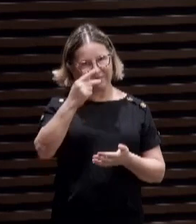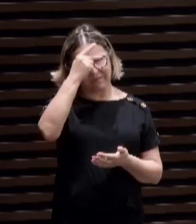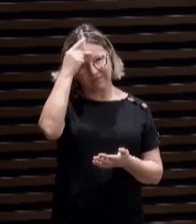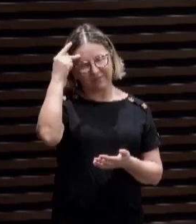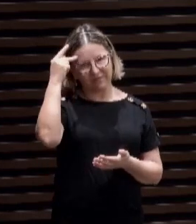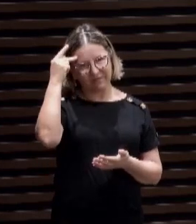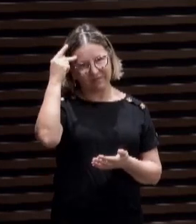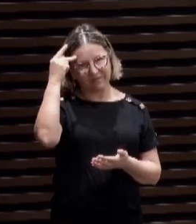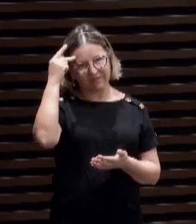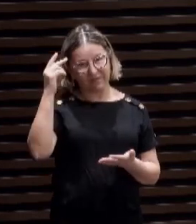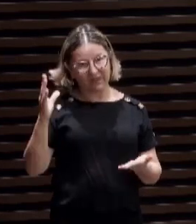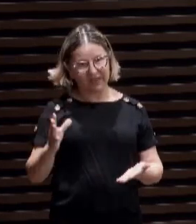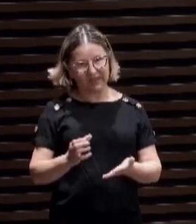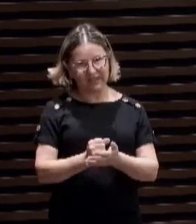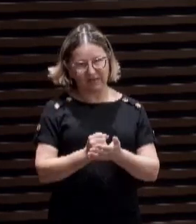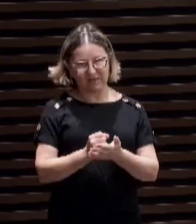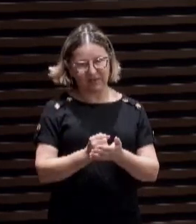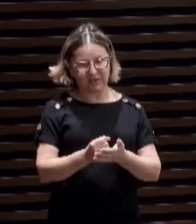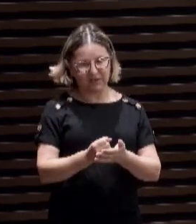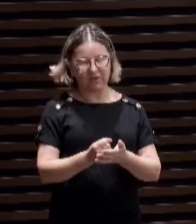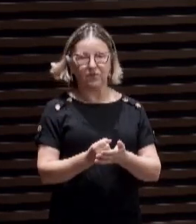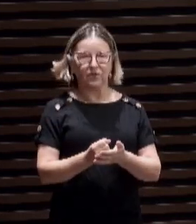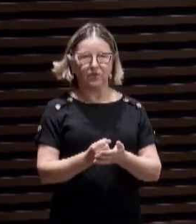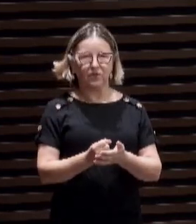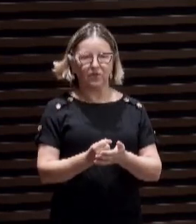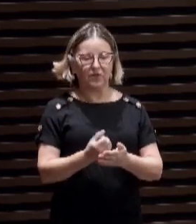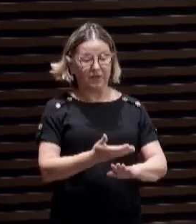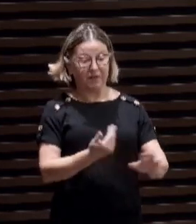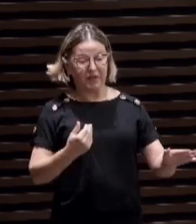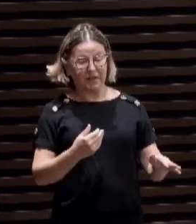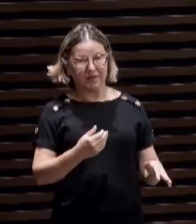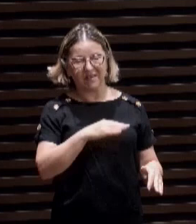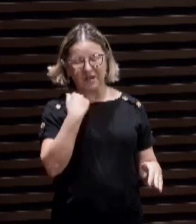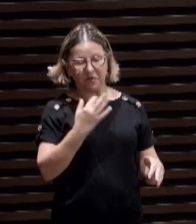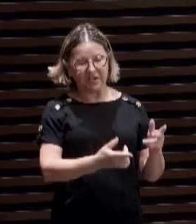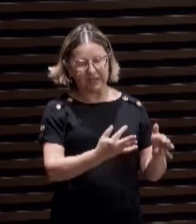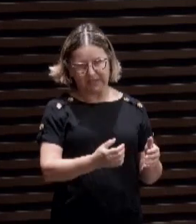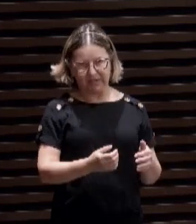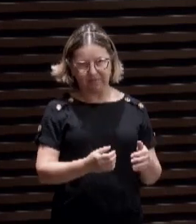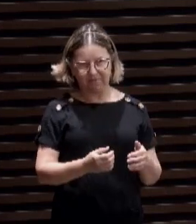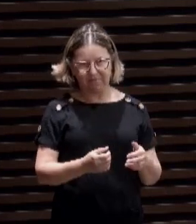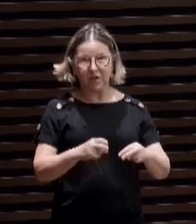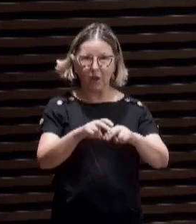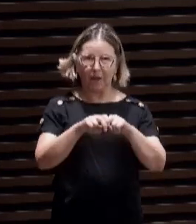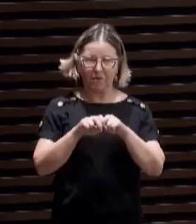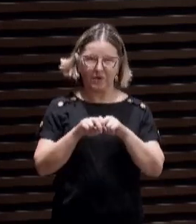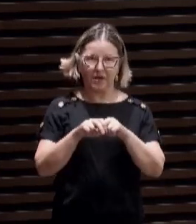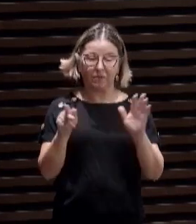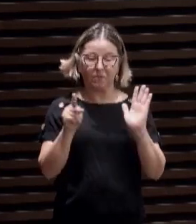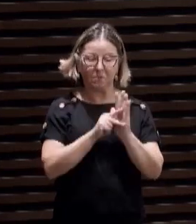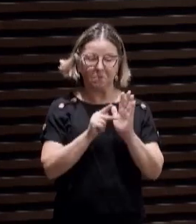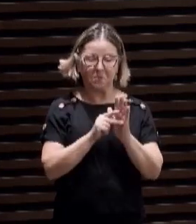a salvação da morte eterna, ela é fruto de seus méritos, do que